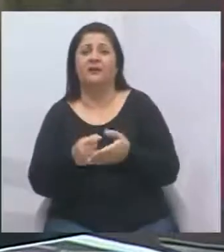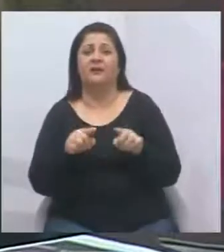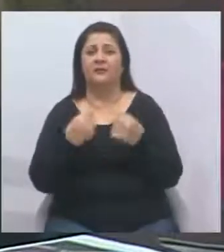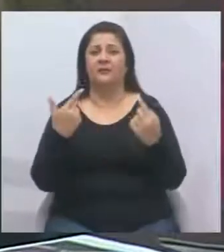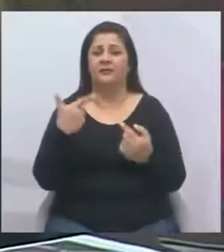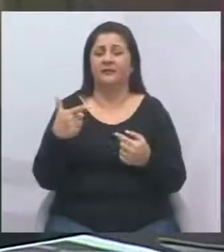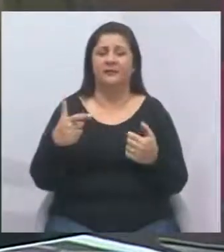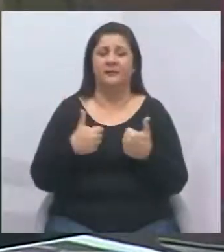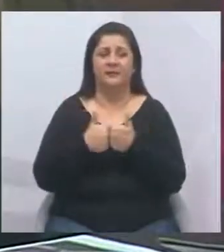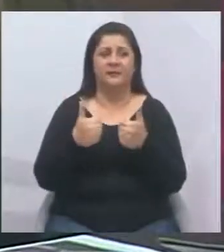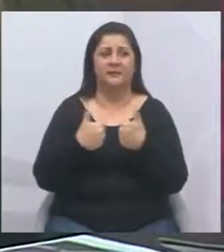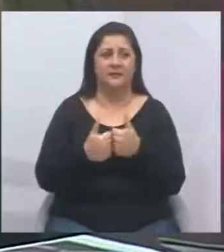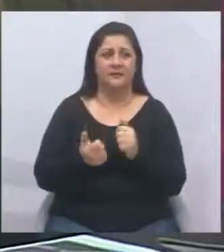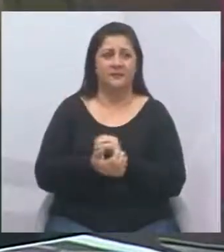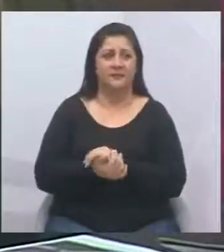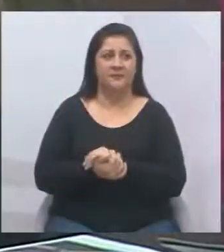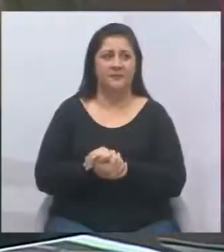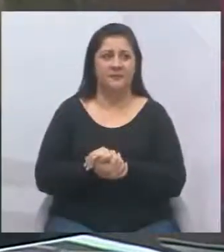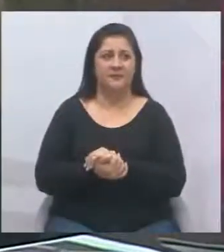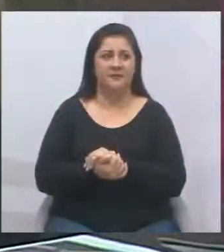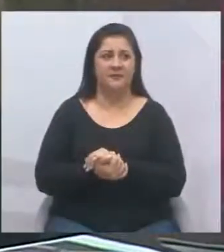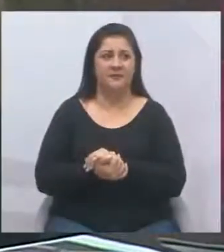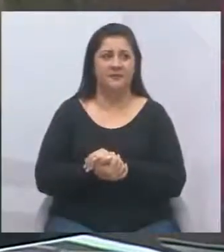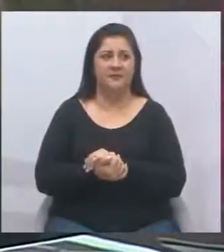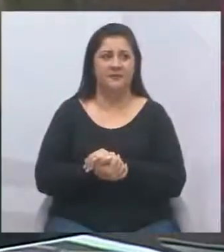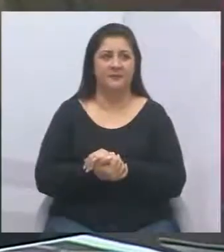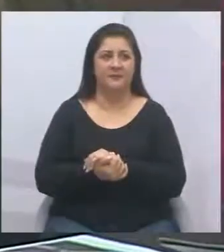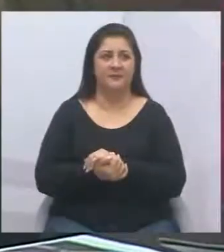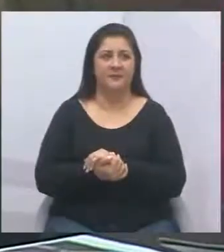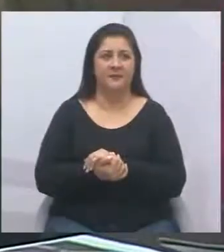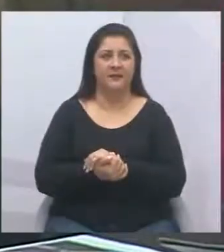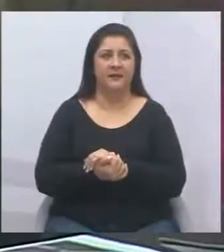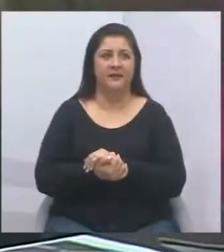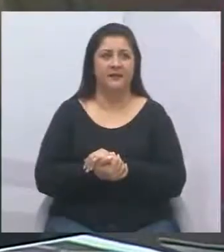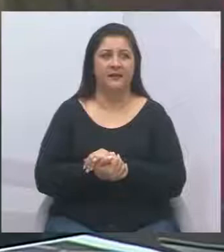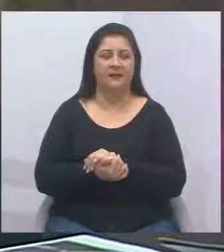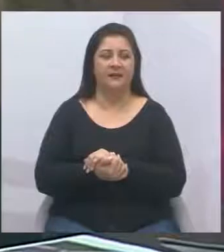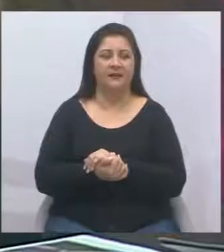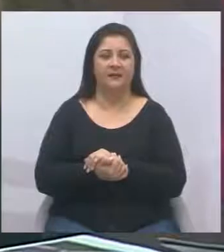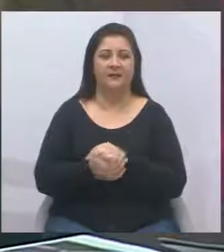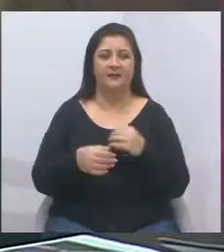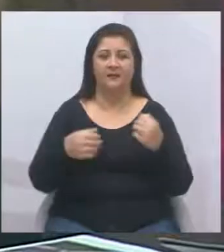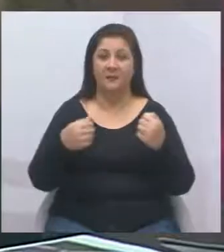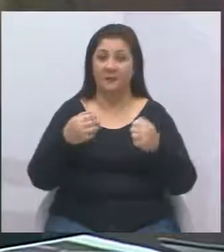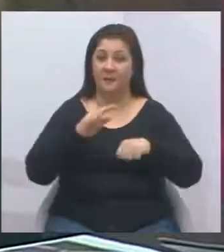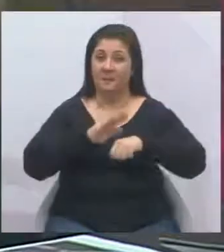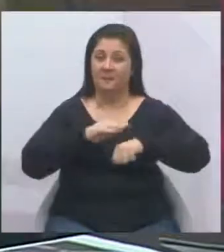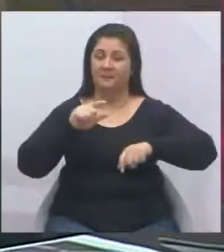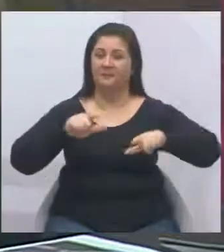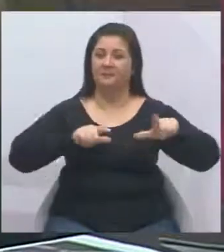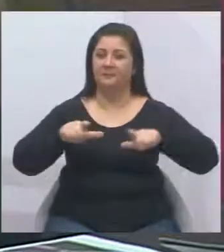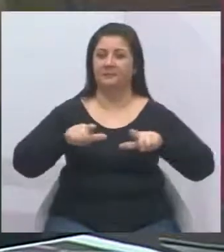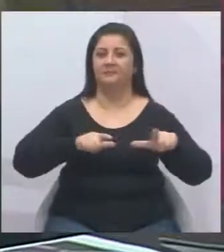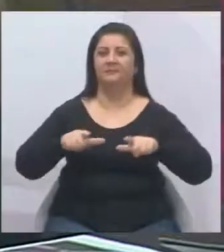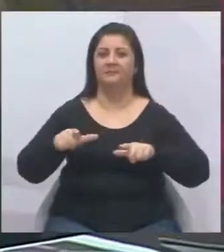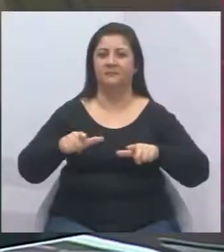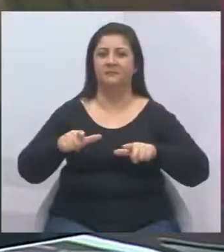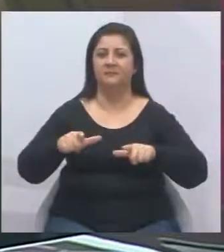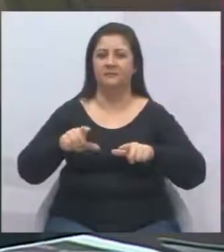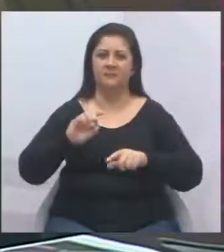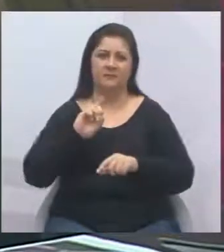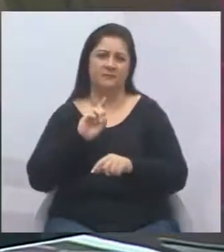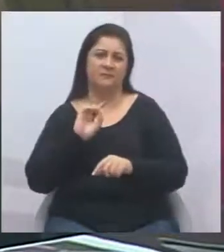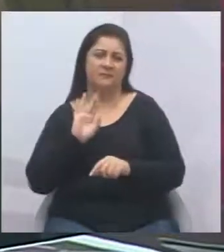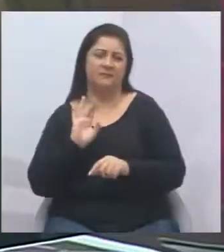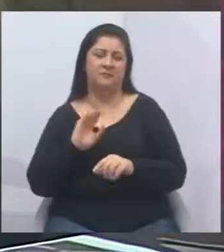pagar 2 ônibus? Não tem como. Então, tem que também, isso aí é geração de emprego, transporte público, não é só mobilidade